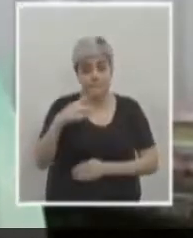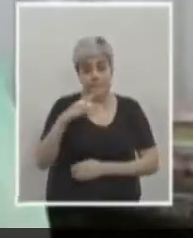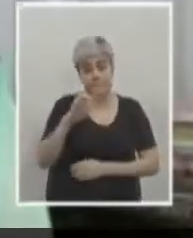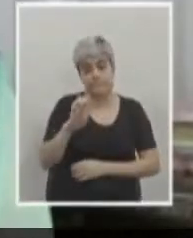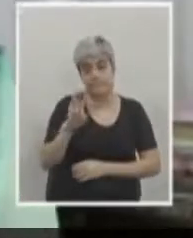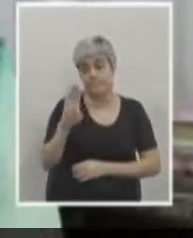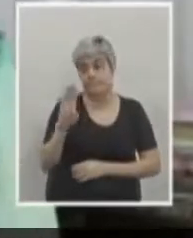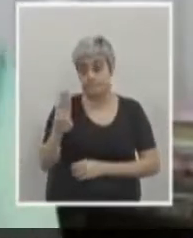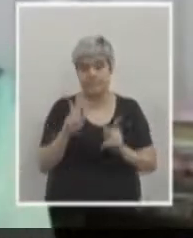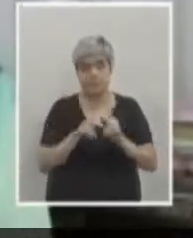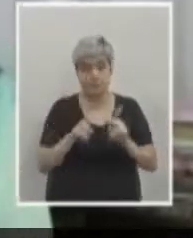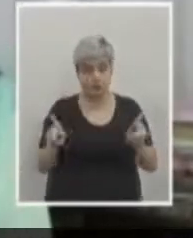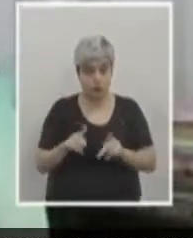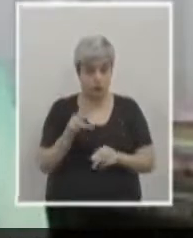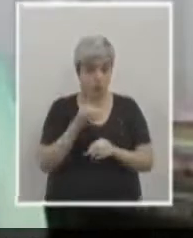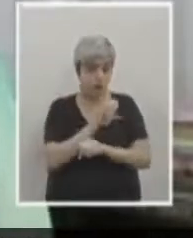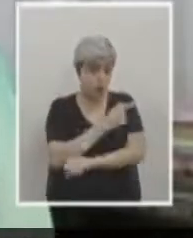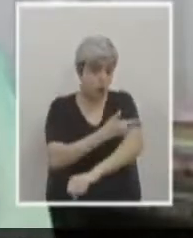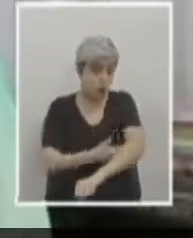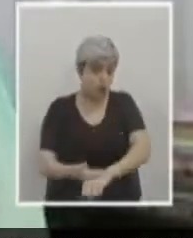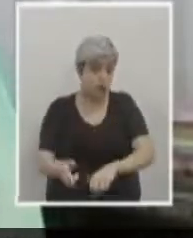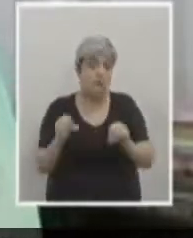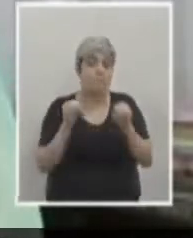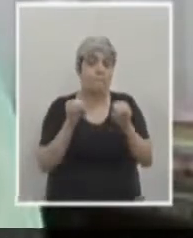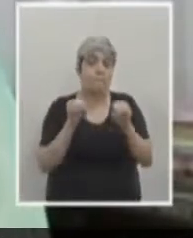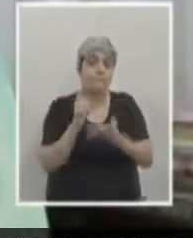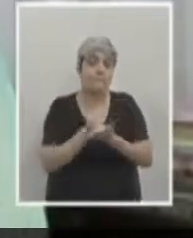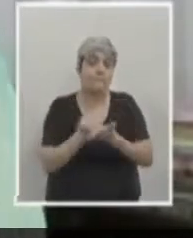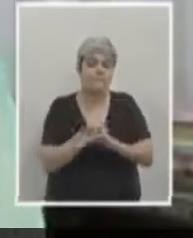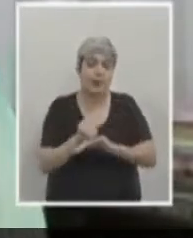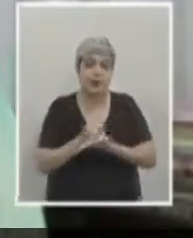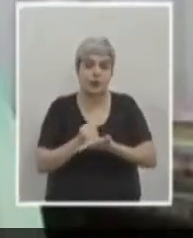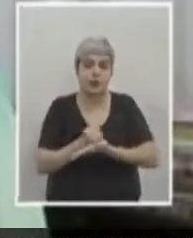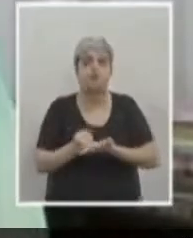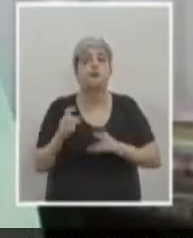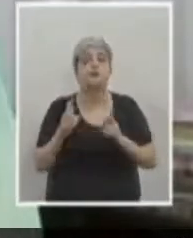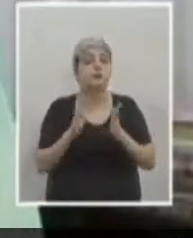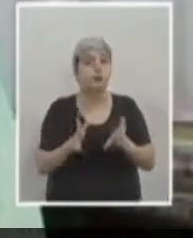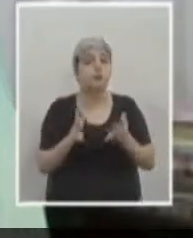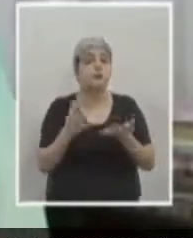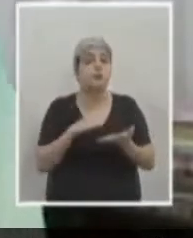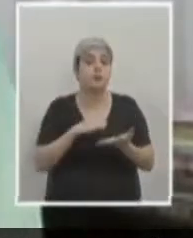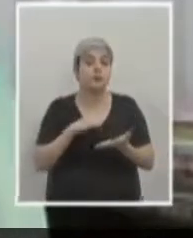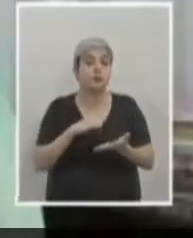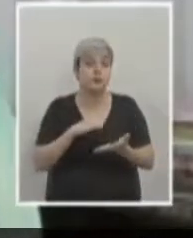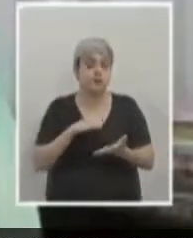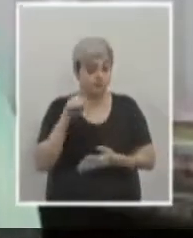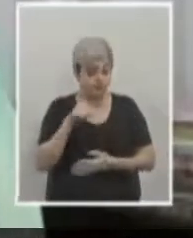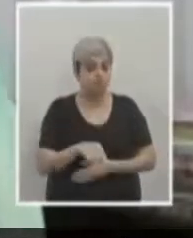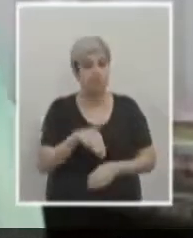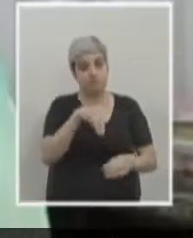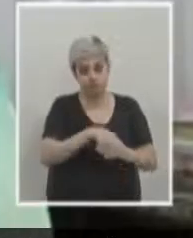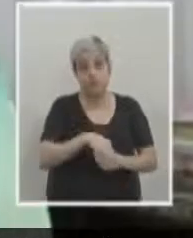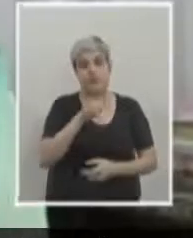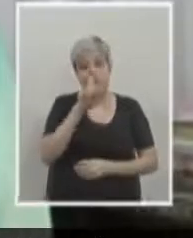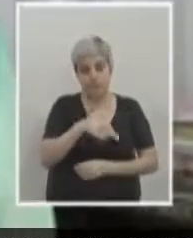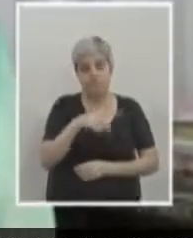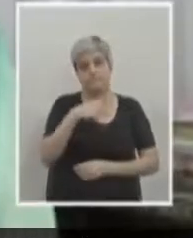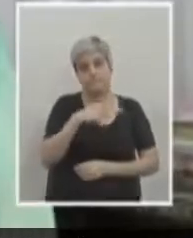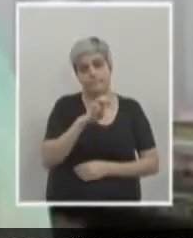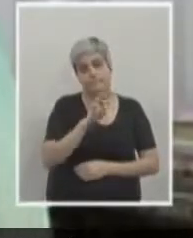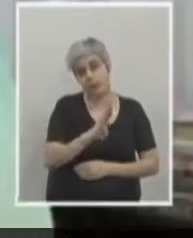professor de educação básica. Então, o regente de turma e o regente da sala de recurso, esses profissionais, eles são PEBs. Então, a gente entende,